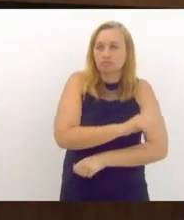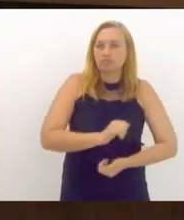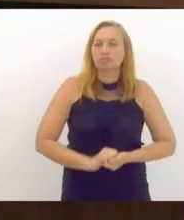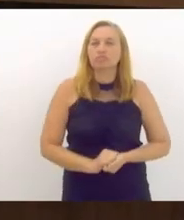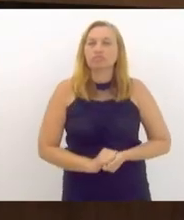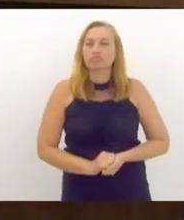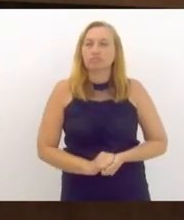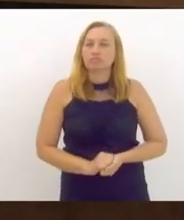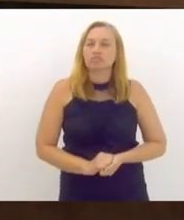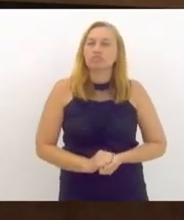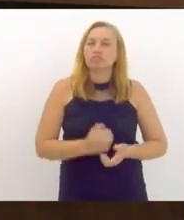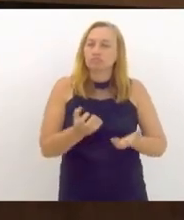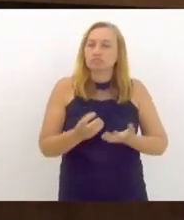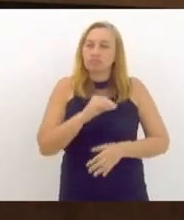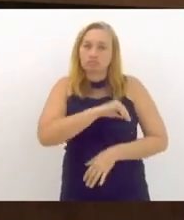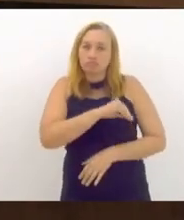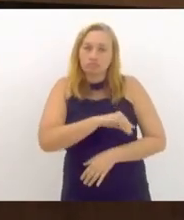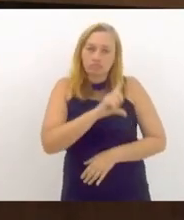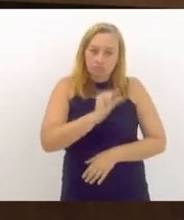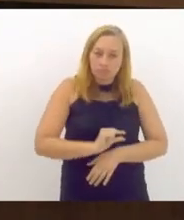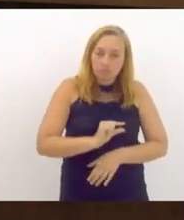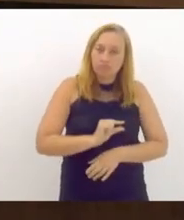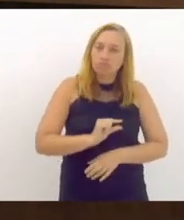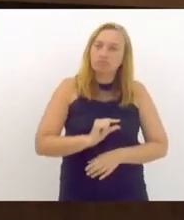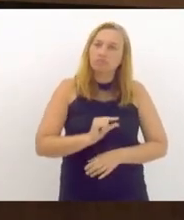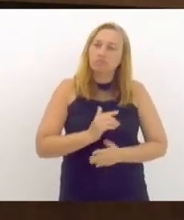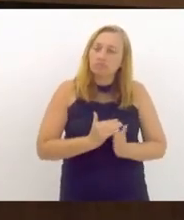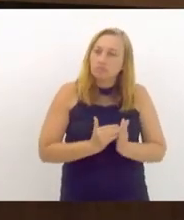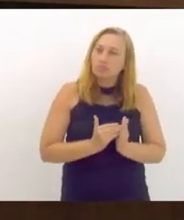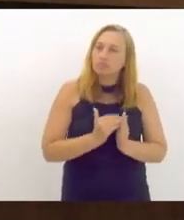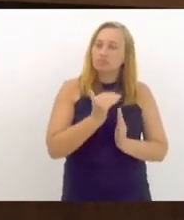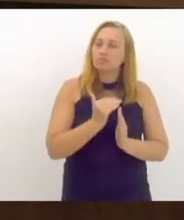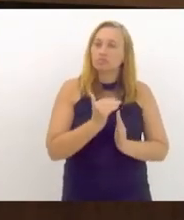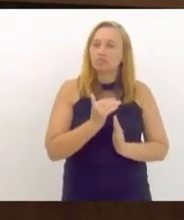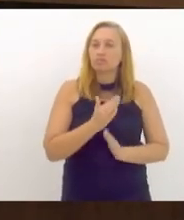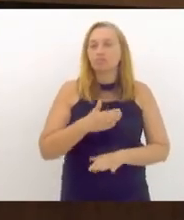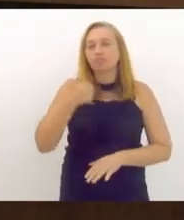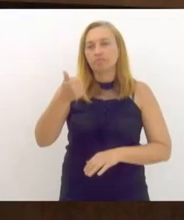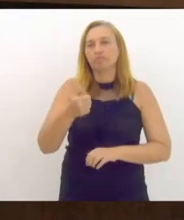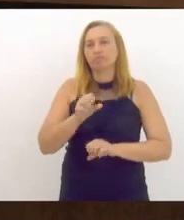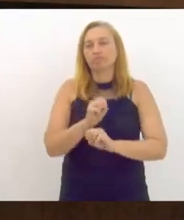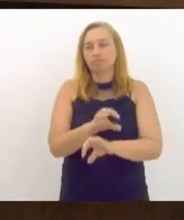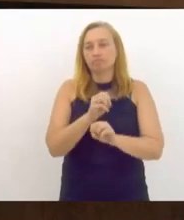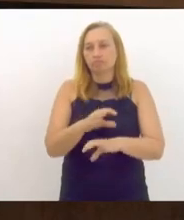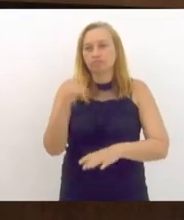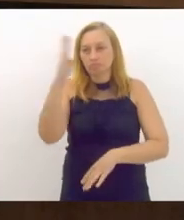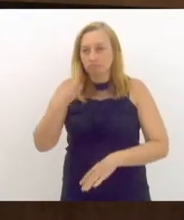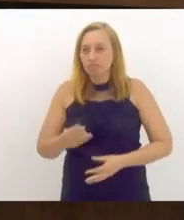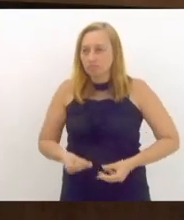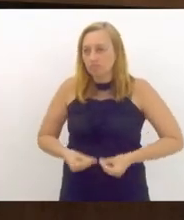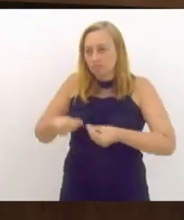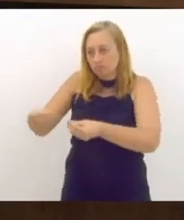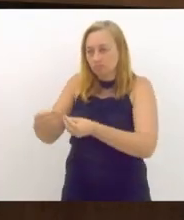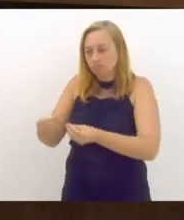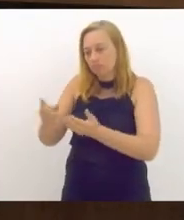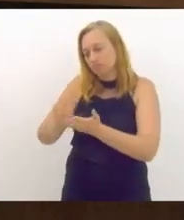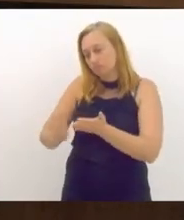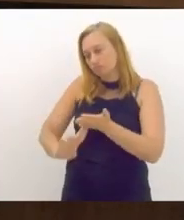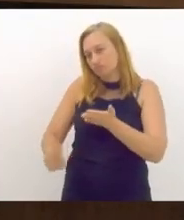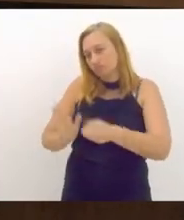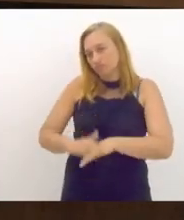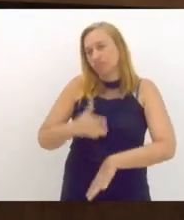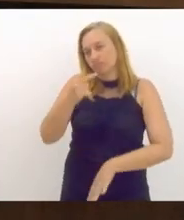esse lugar dos salários mais baixos e passe a ocupar o lugar da melhor educação do Brasil. Então, eu entrego a Vossa Excelência esse manifesto, são mais